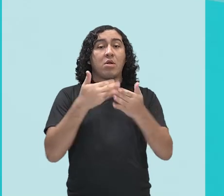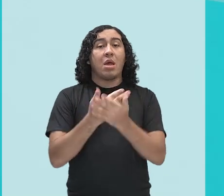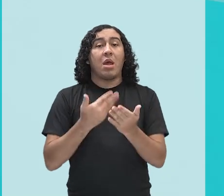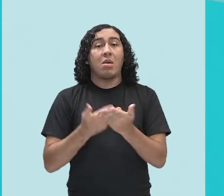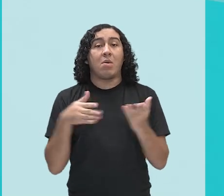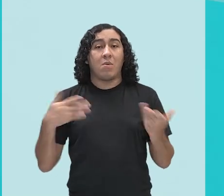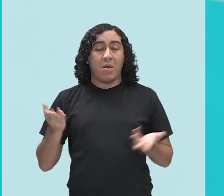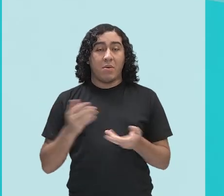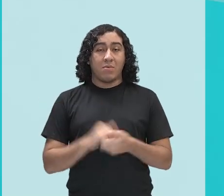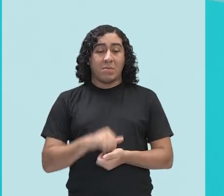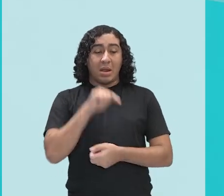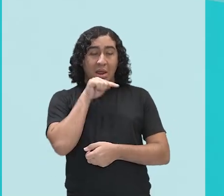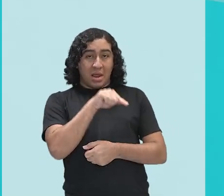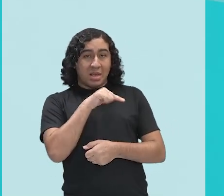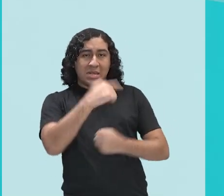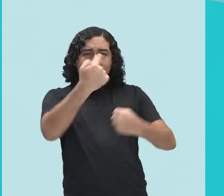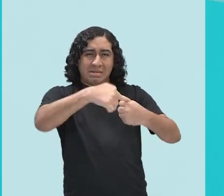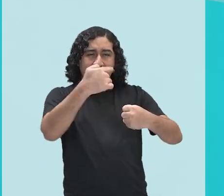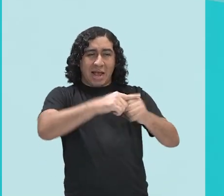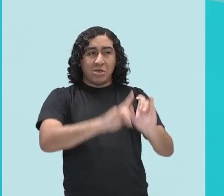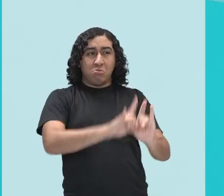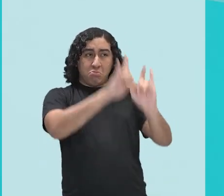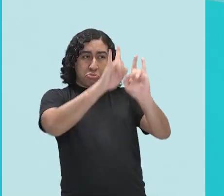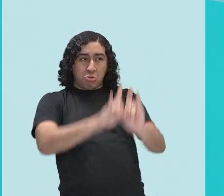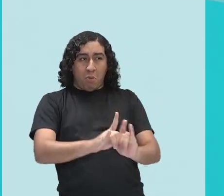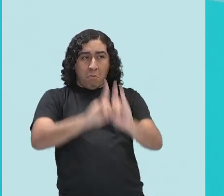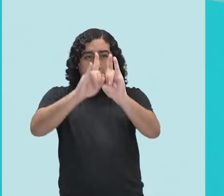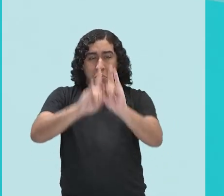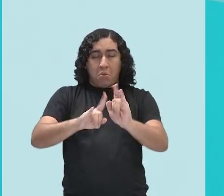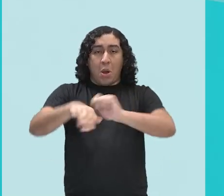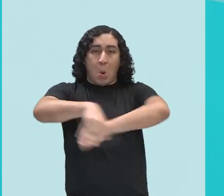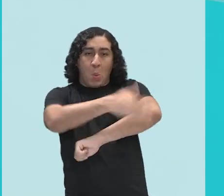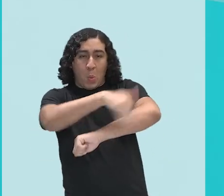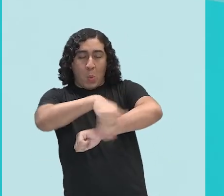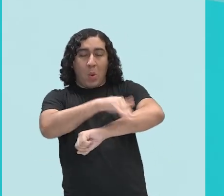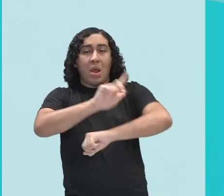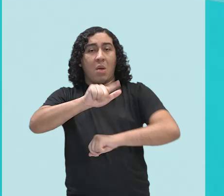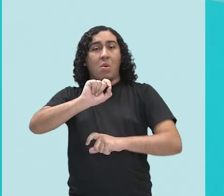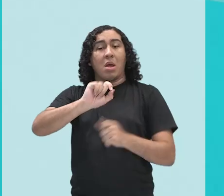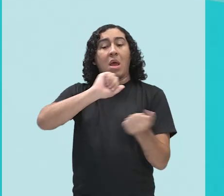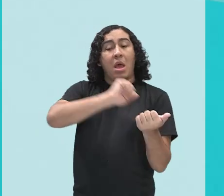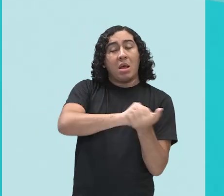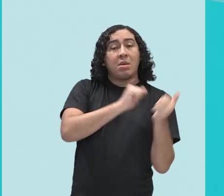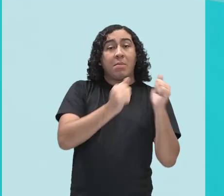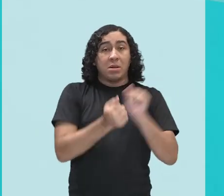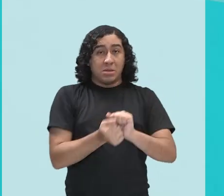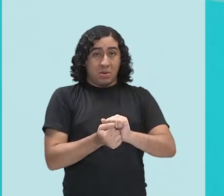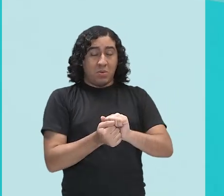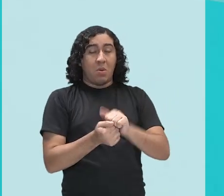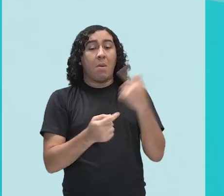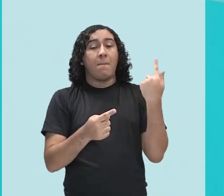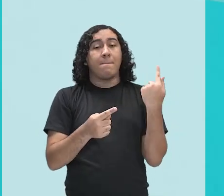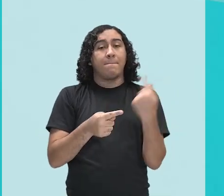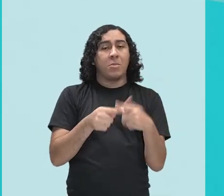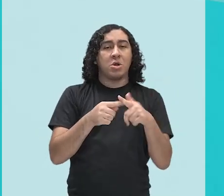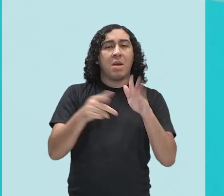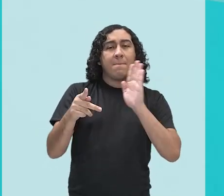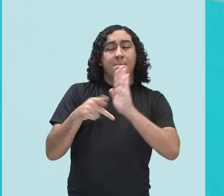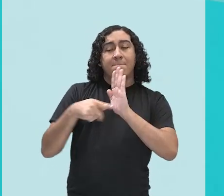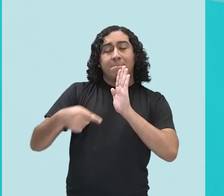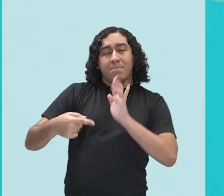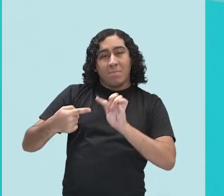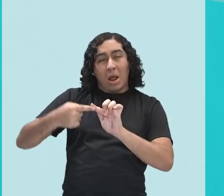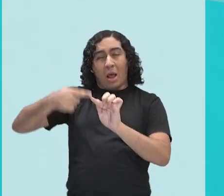as práticas de aventura urbana. E nós vimos aí que elas foram uma forma de adaptação das atividades